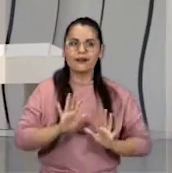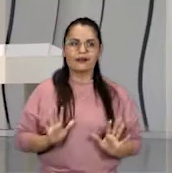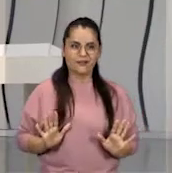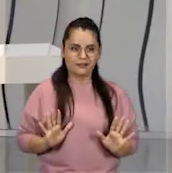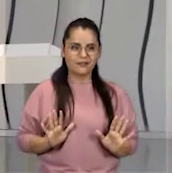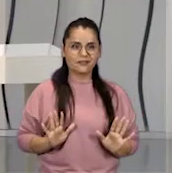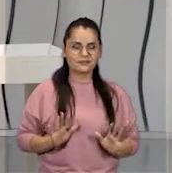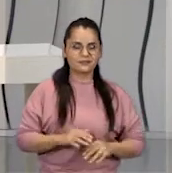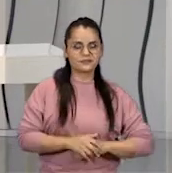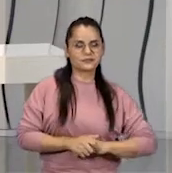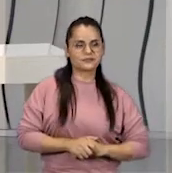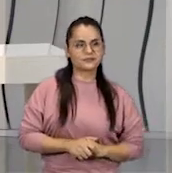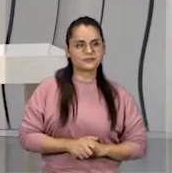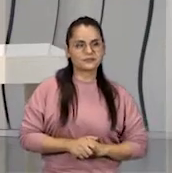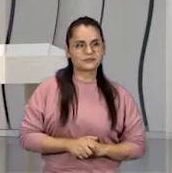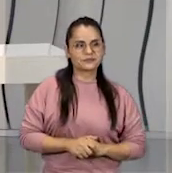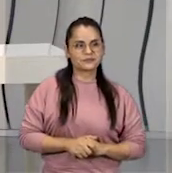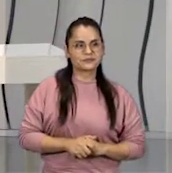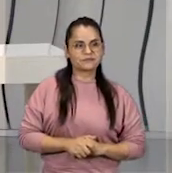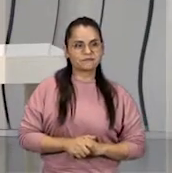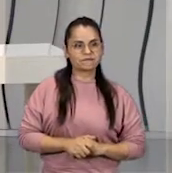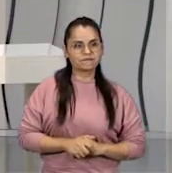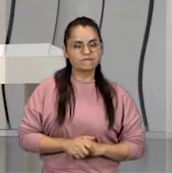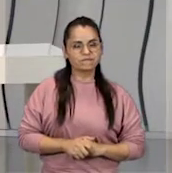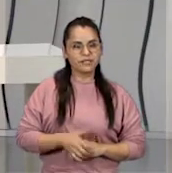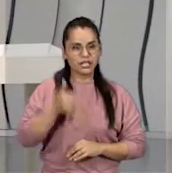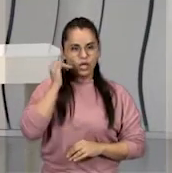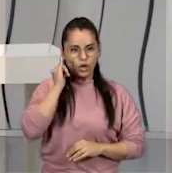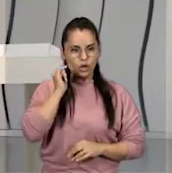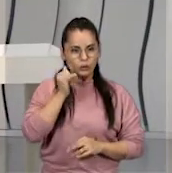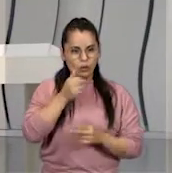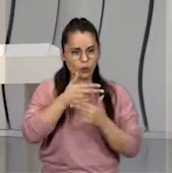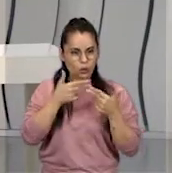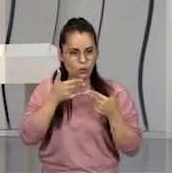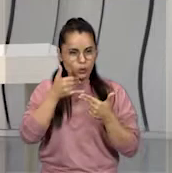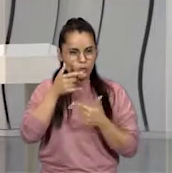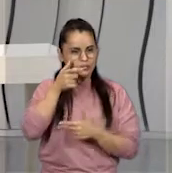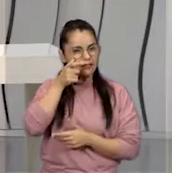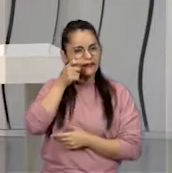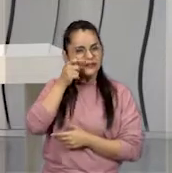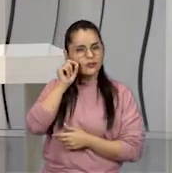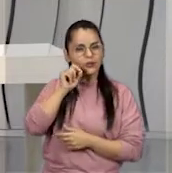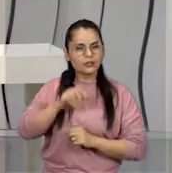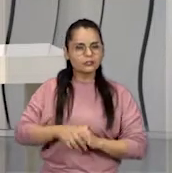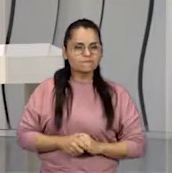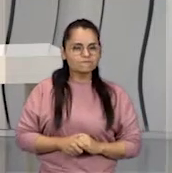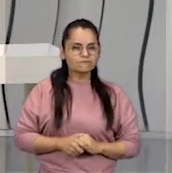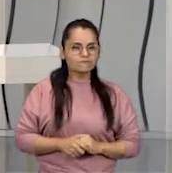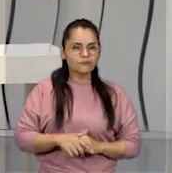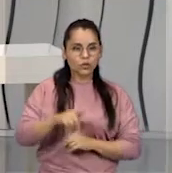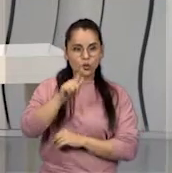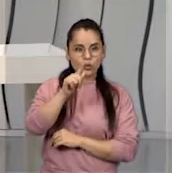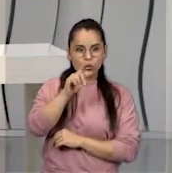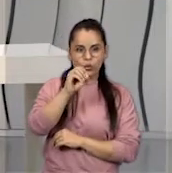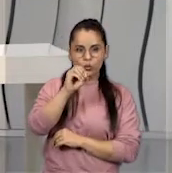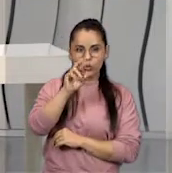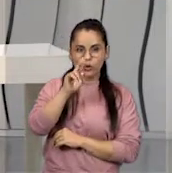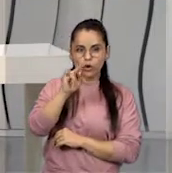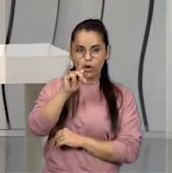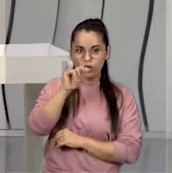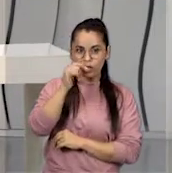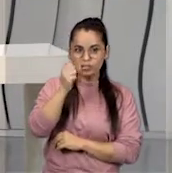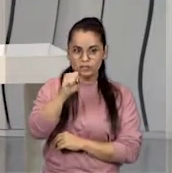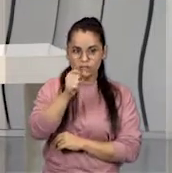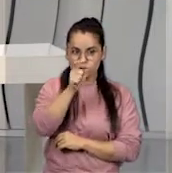Sócrates. Então, vamos lá. Quero até contar uma coisa interessante aqui, do Górgias.